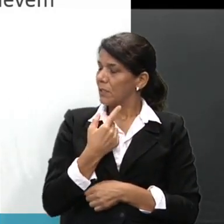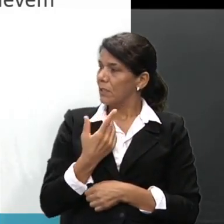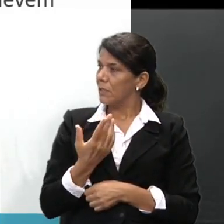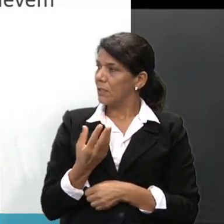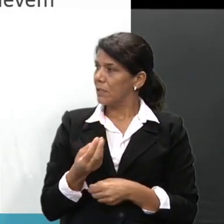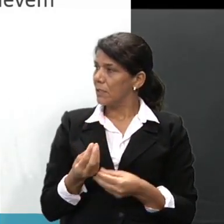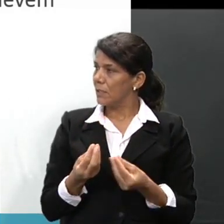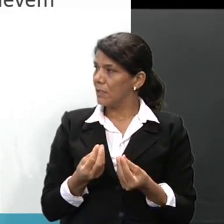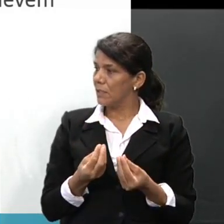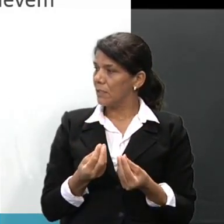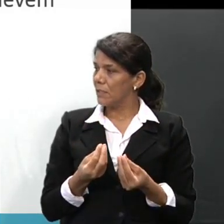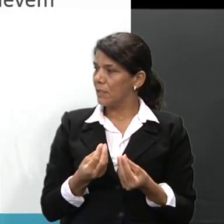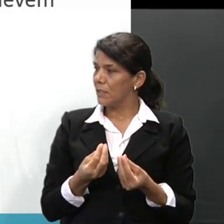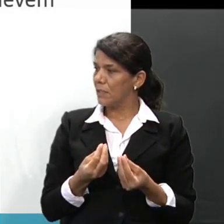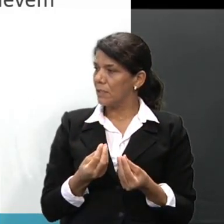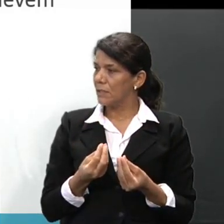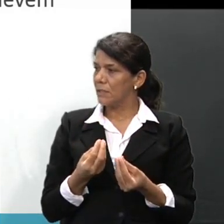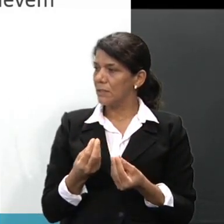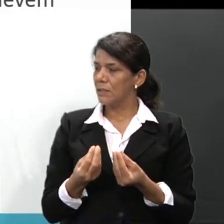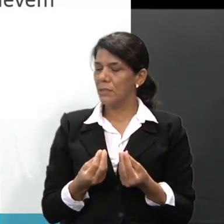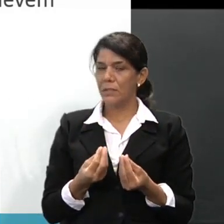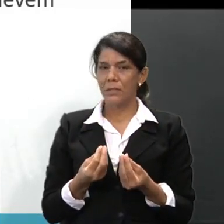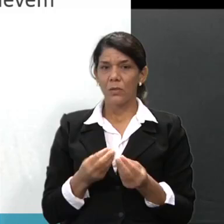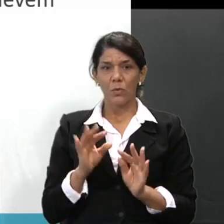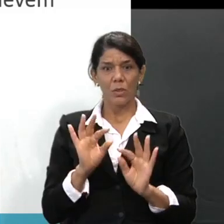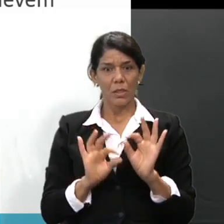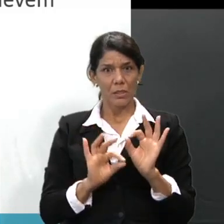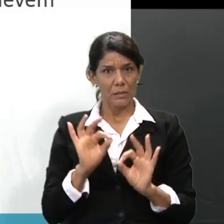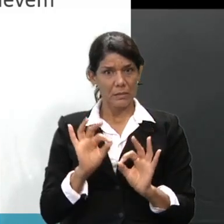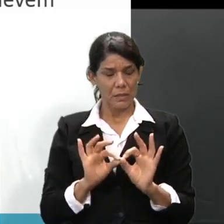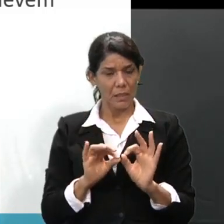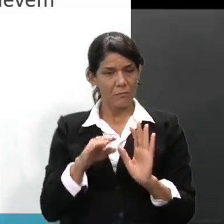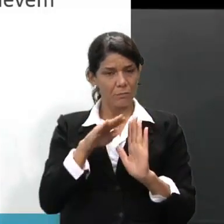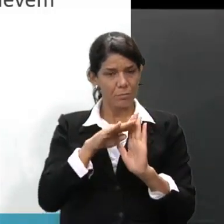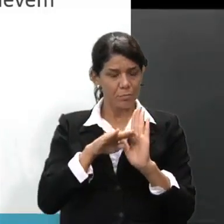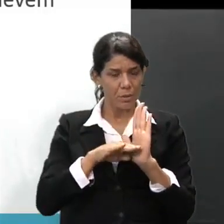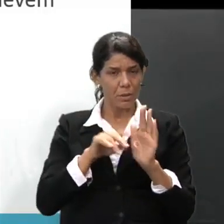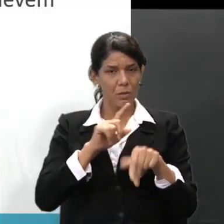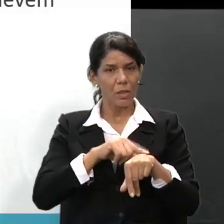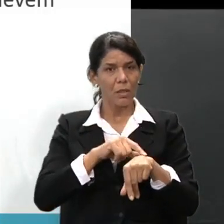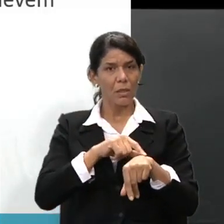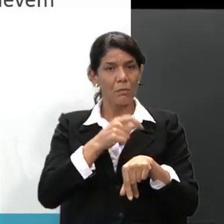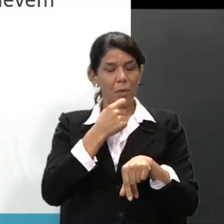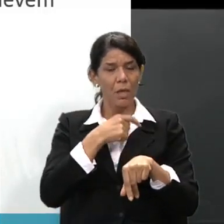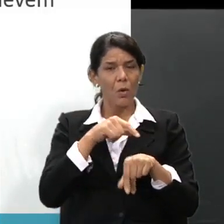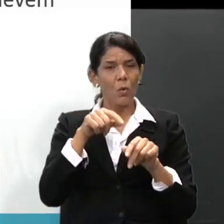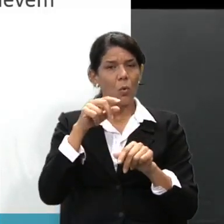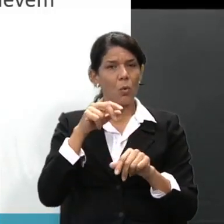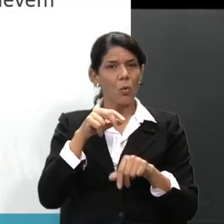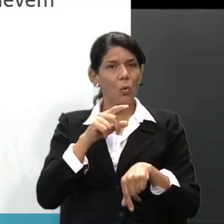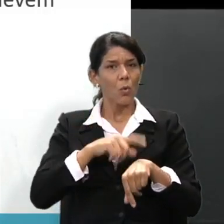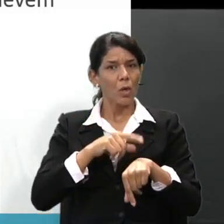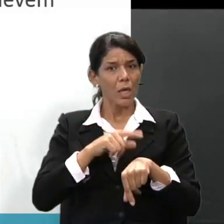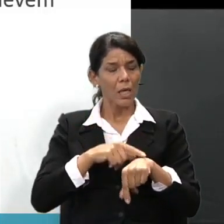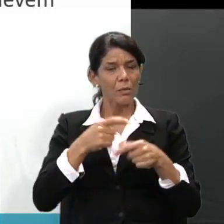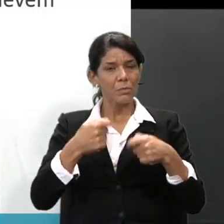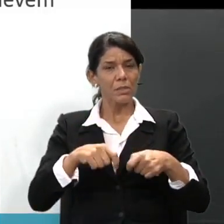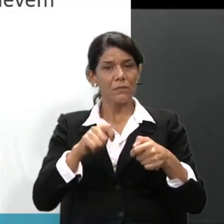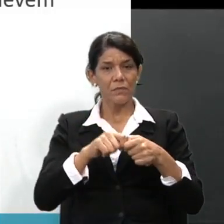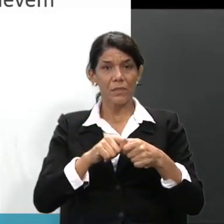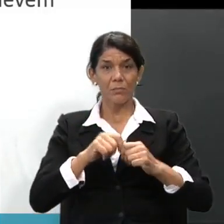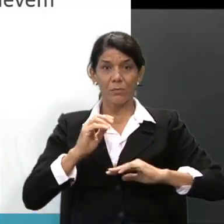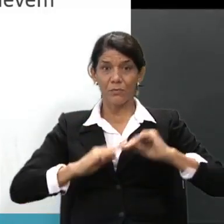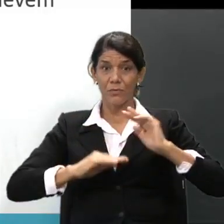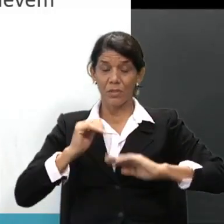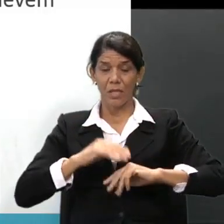Então, esse aprazamento, ou seja, organizar a prescrição médica, colocar os horários, deve ser realizada pelo